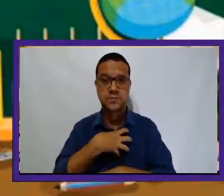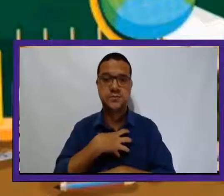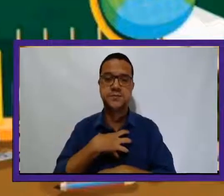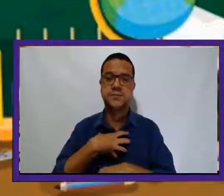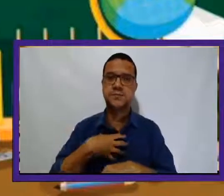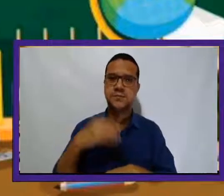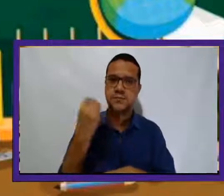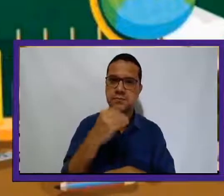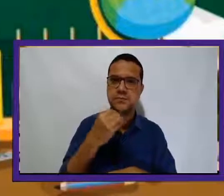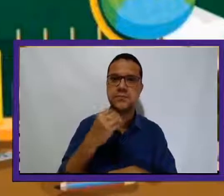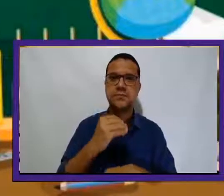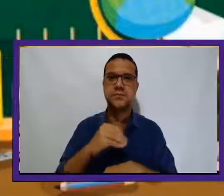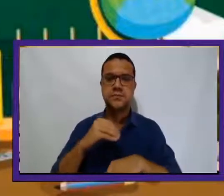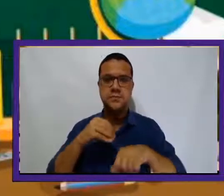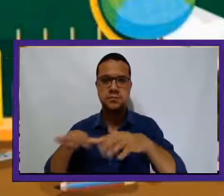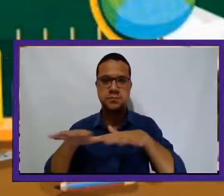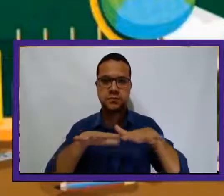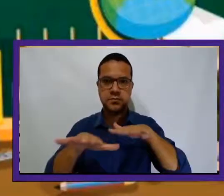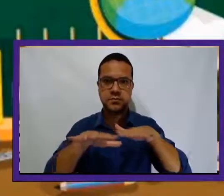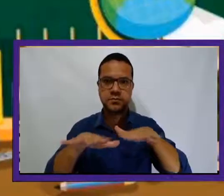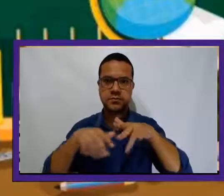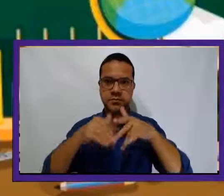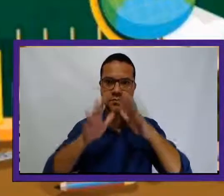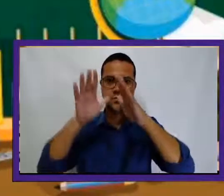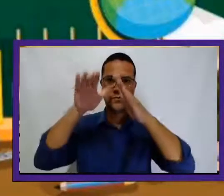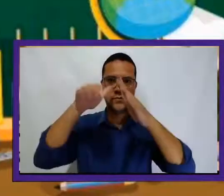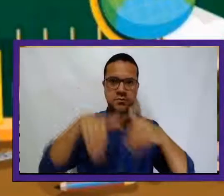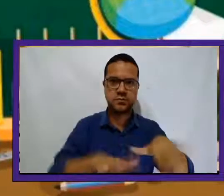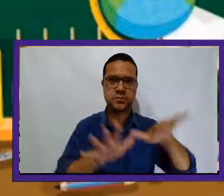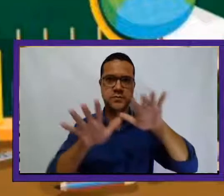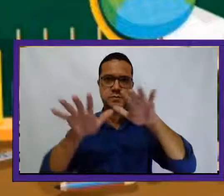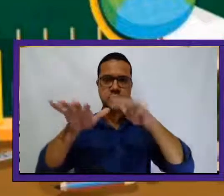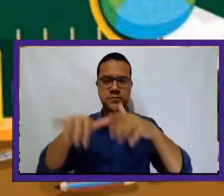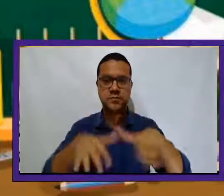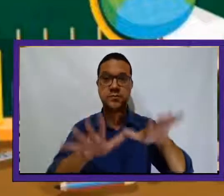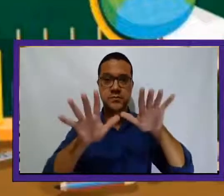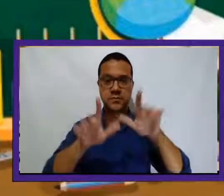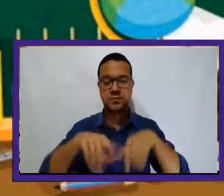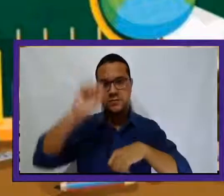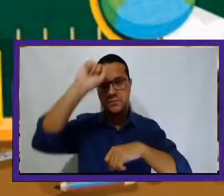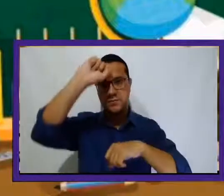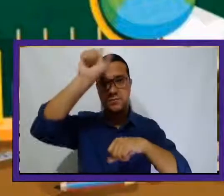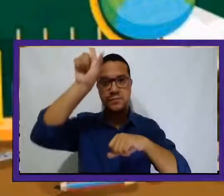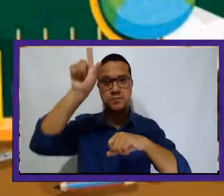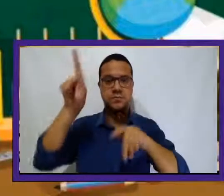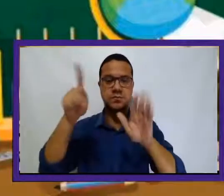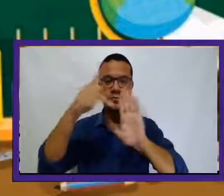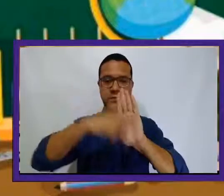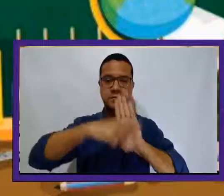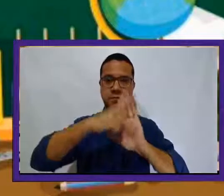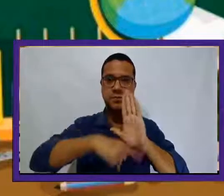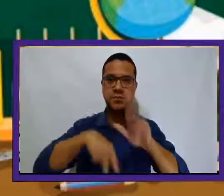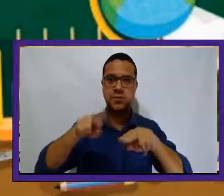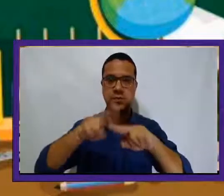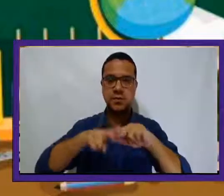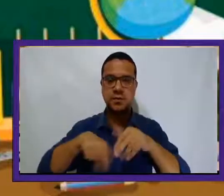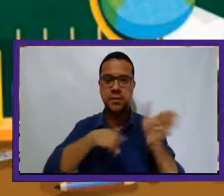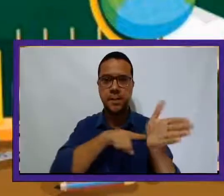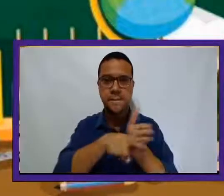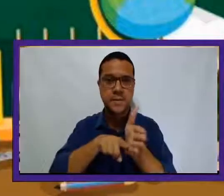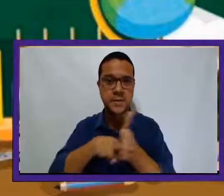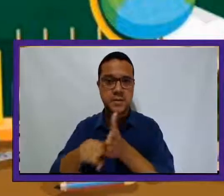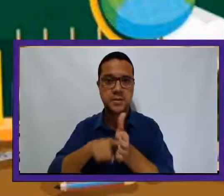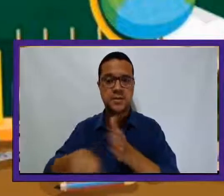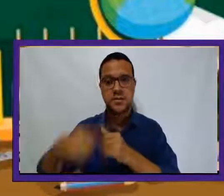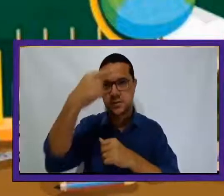Aproveitando O movimento Das ondas Se criou A usina De ondas De Pecém Idealizada E projetada Pelos pesquisadores Da